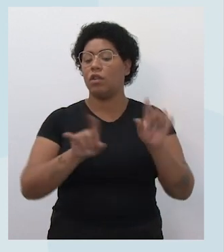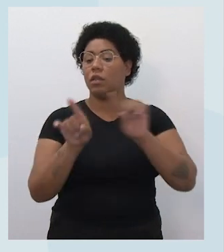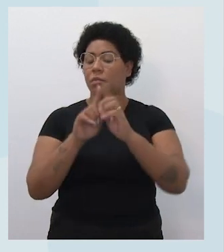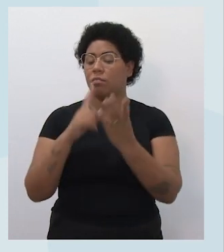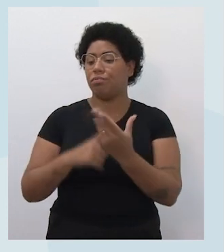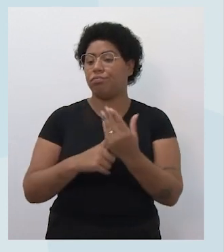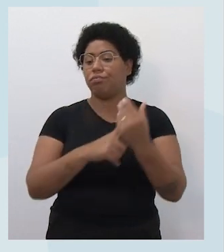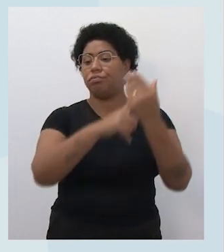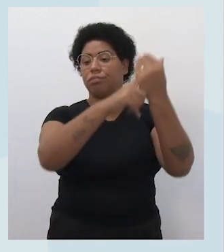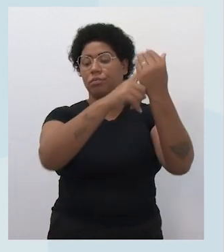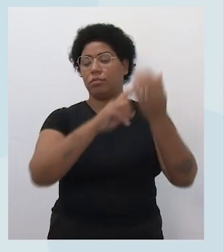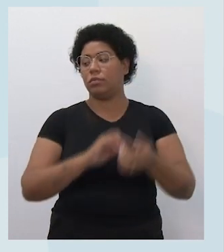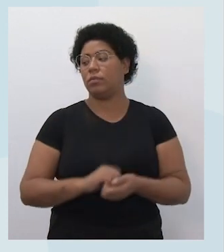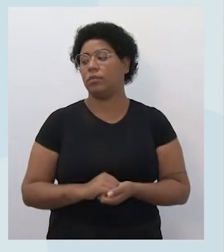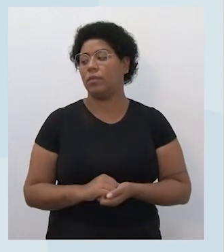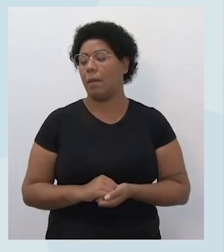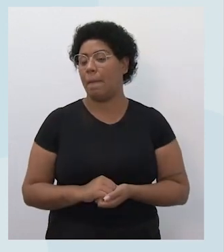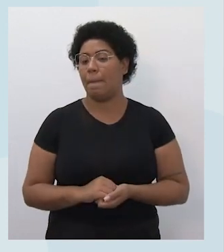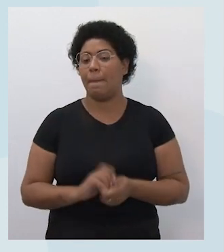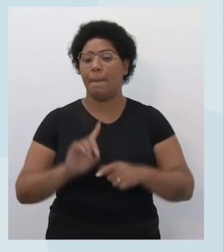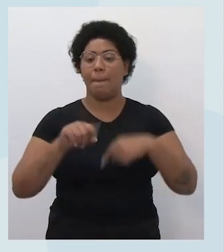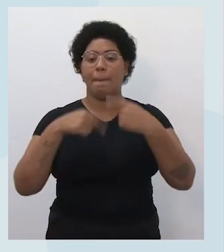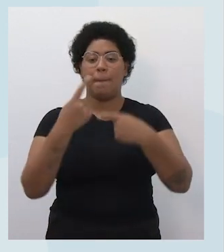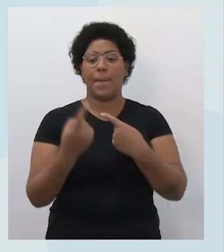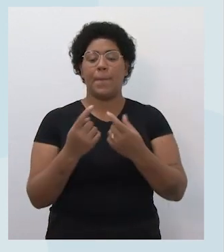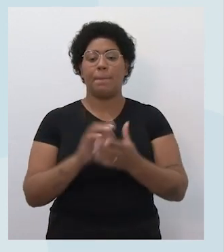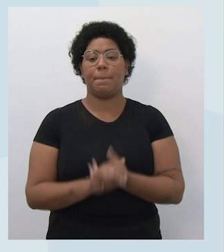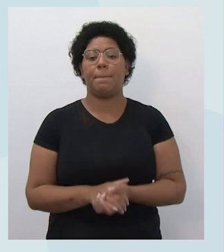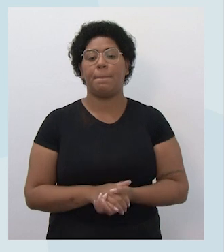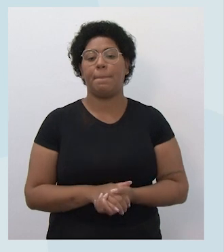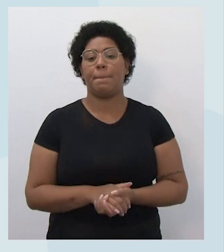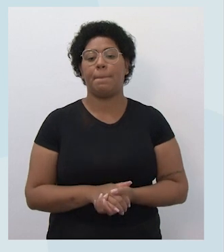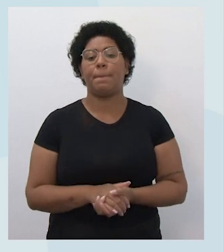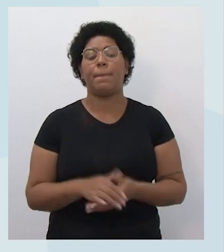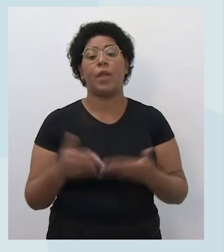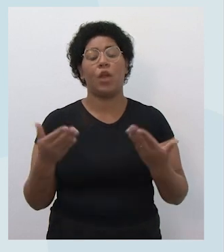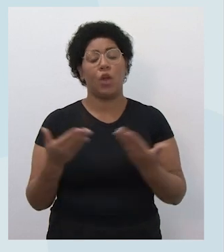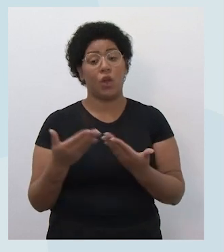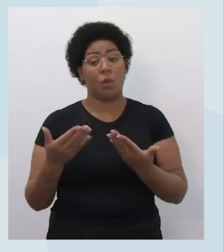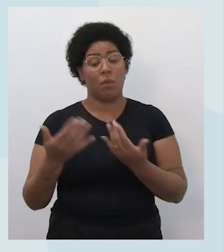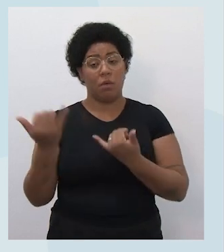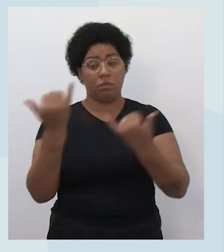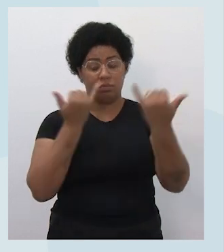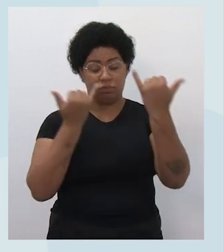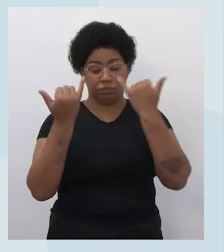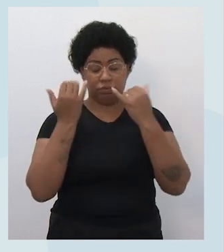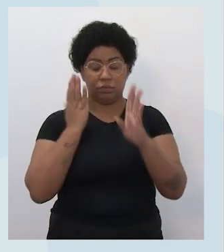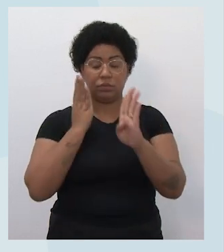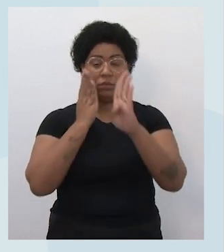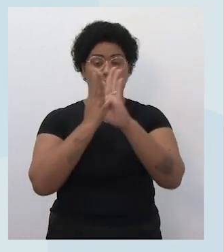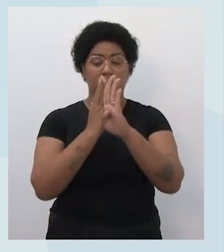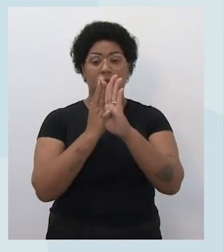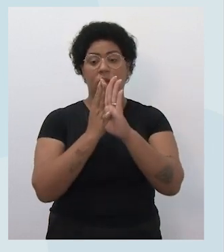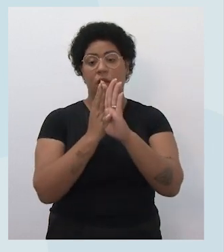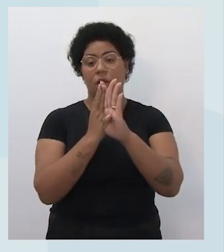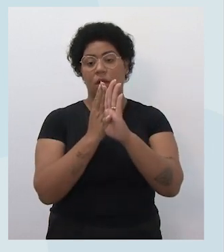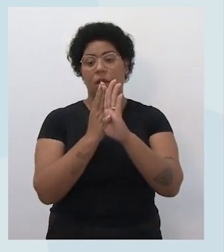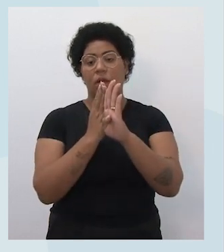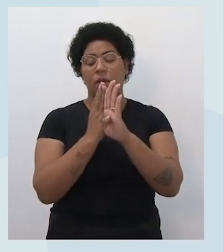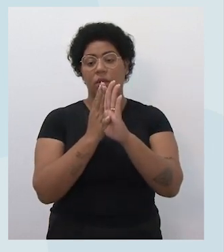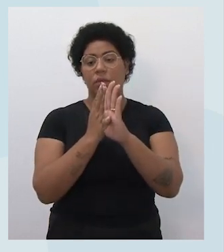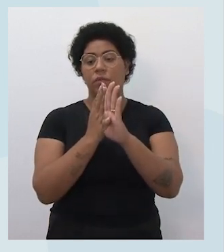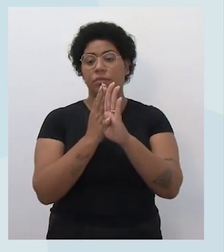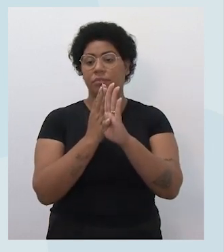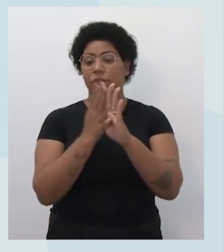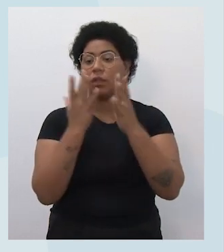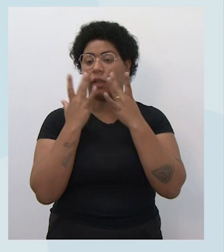digitais. Próximo slide. E como fontes de informação, pensando lá no que nós já dissemos, principalmente em